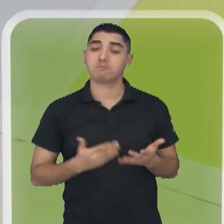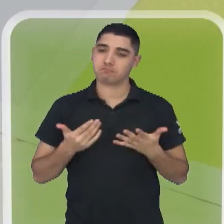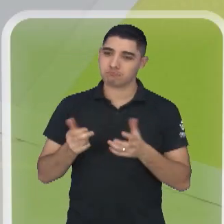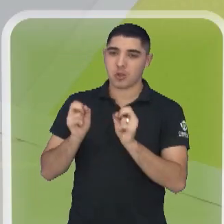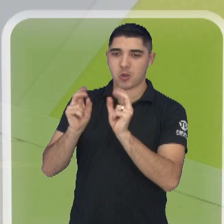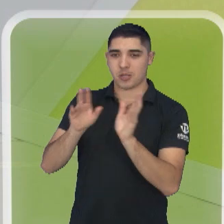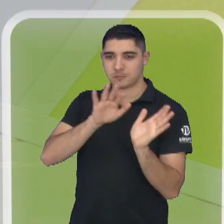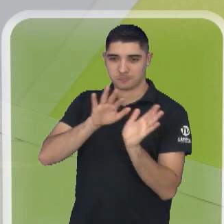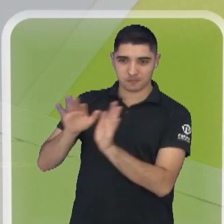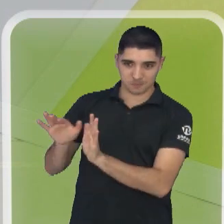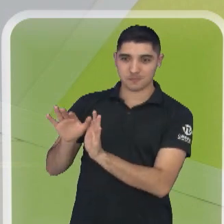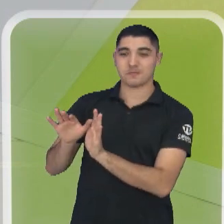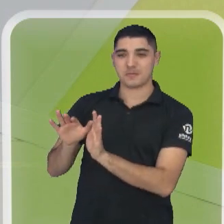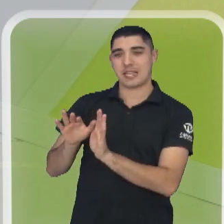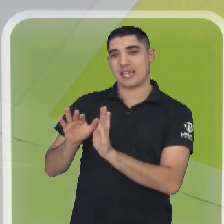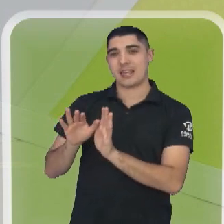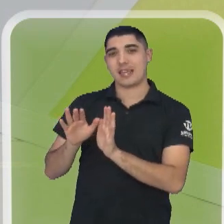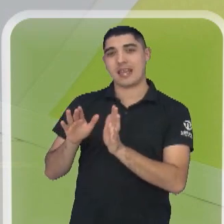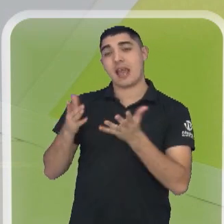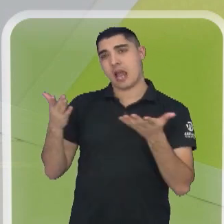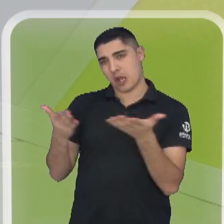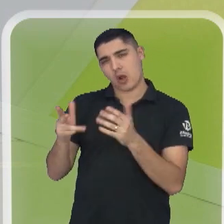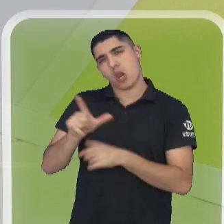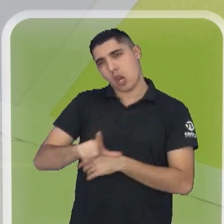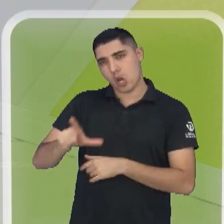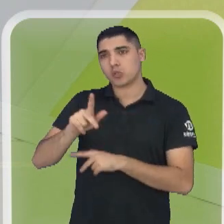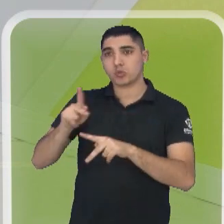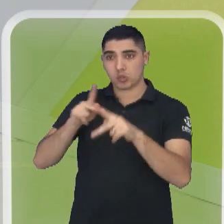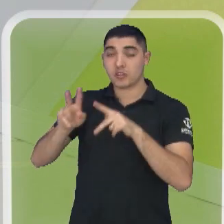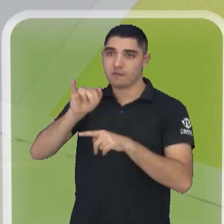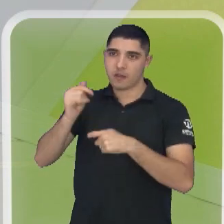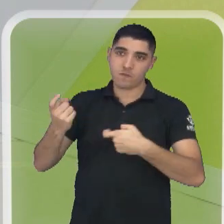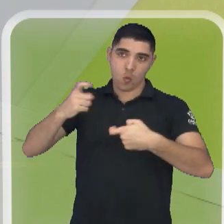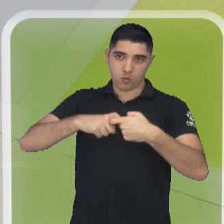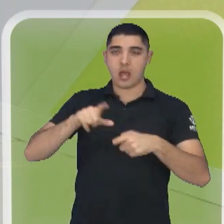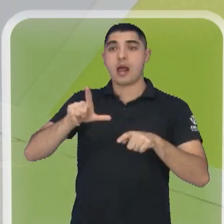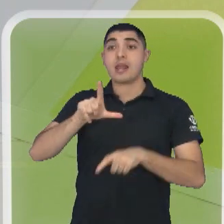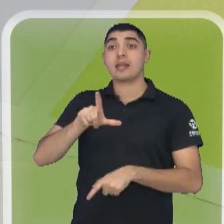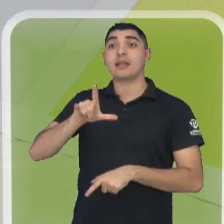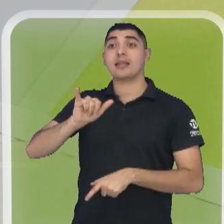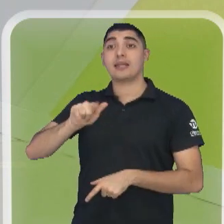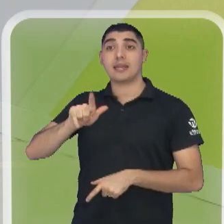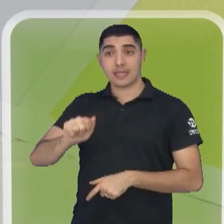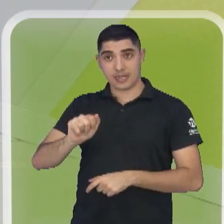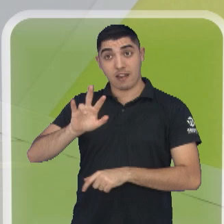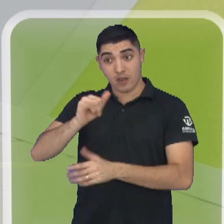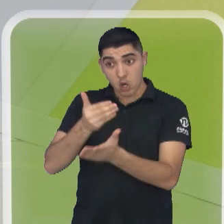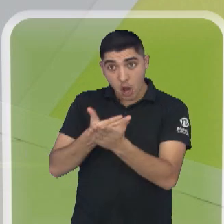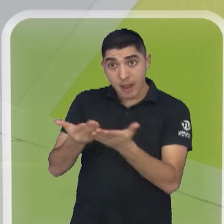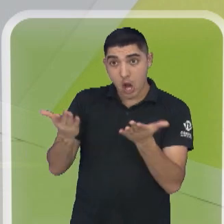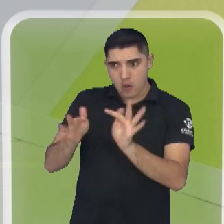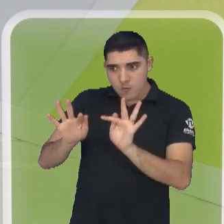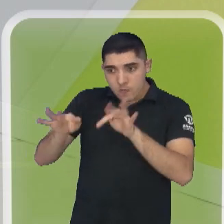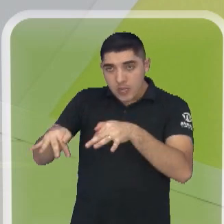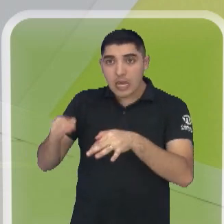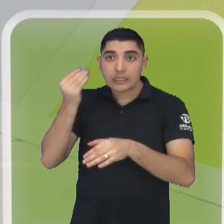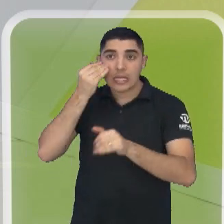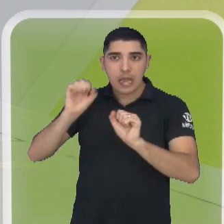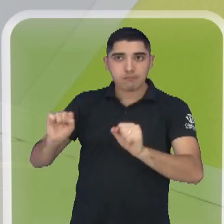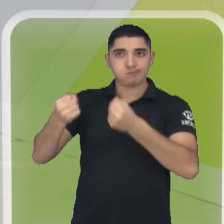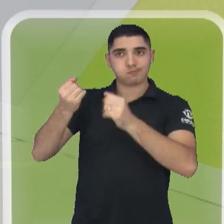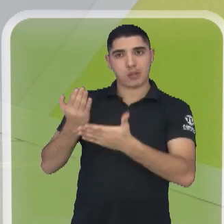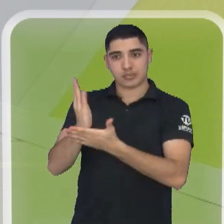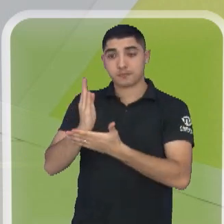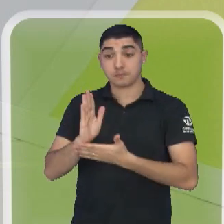certo. Agora o São José, obviamente, volta suas atenções para a Superliga, que entra na reta final, na fase de classificação, tá